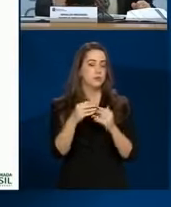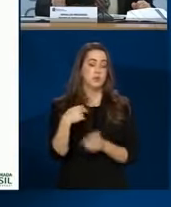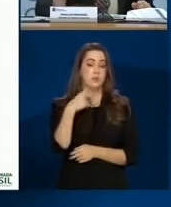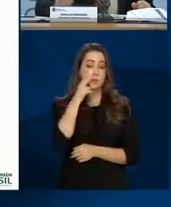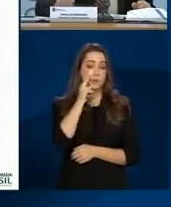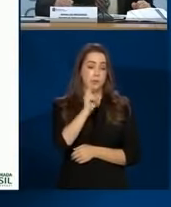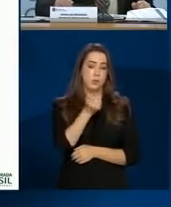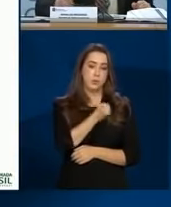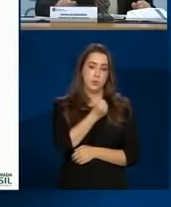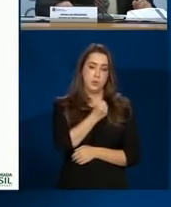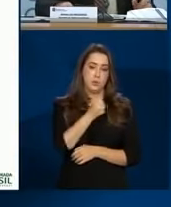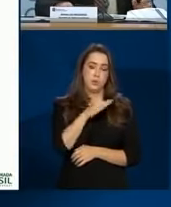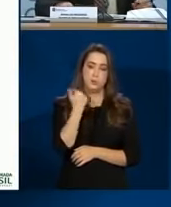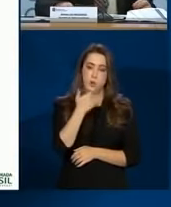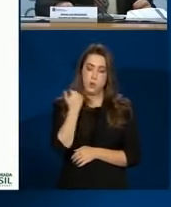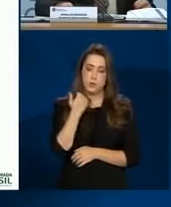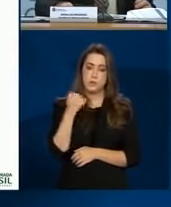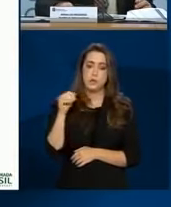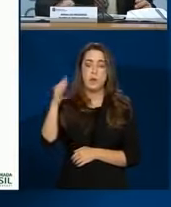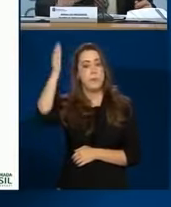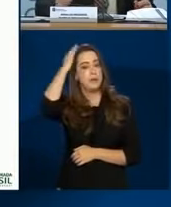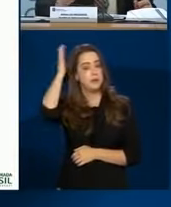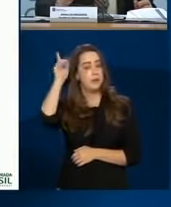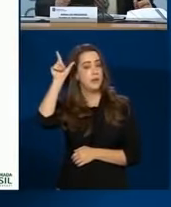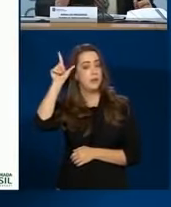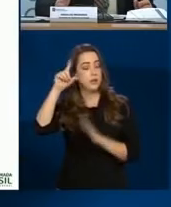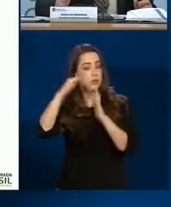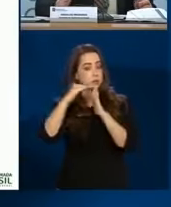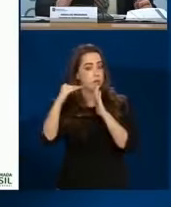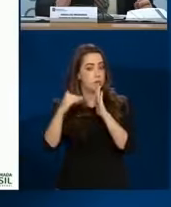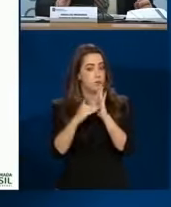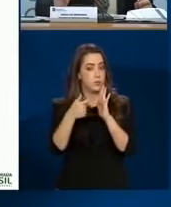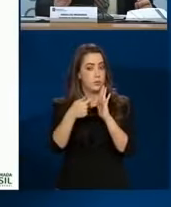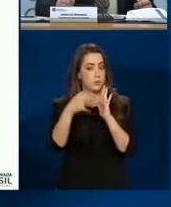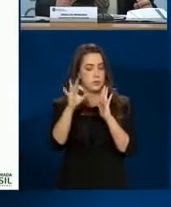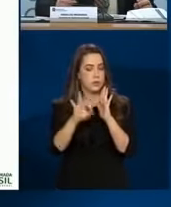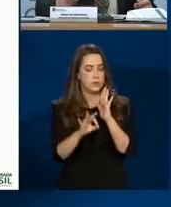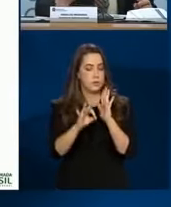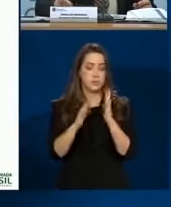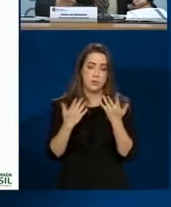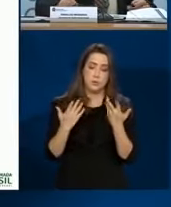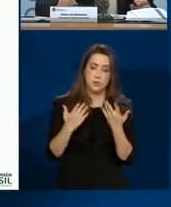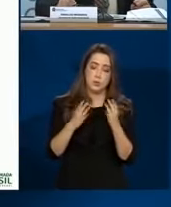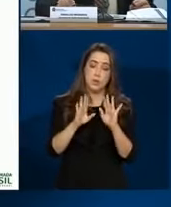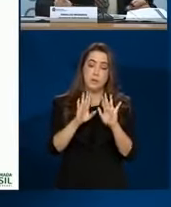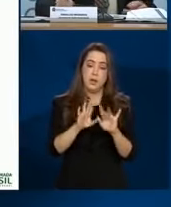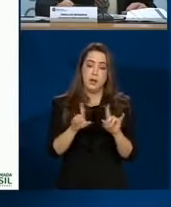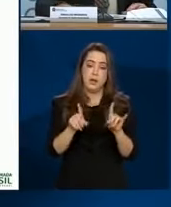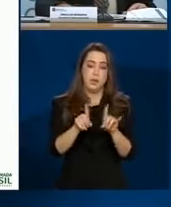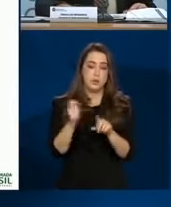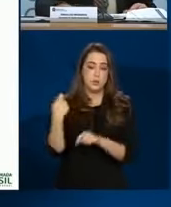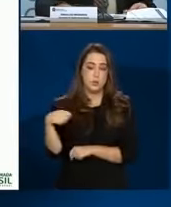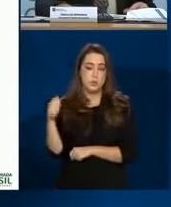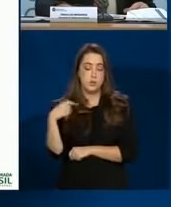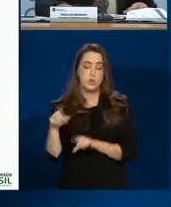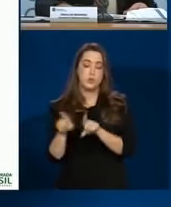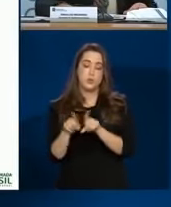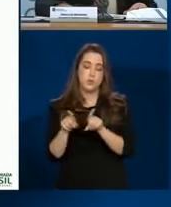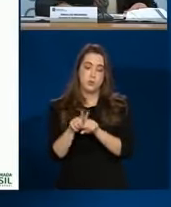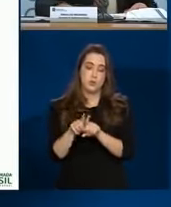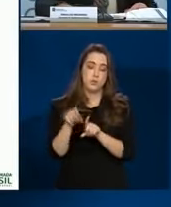óbitos, o Paraná houve uma redução de 7%, de menos 7%, e um aumento tanto no Rio Grande do Sul